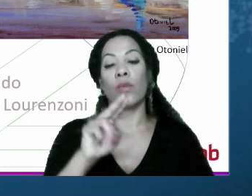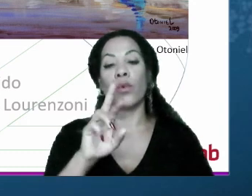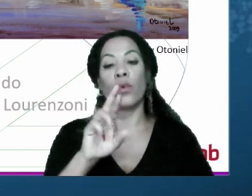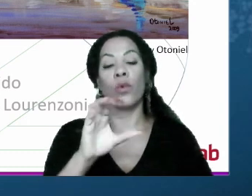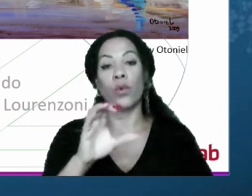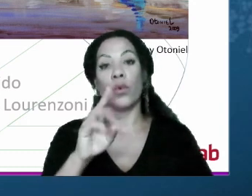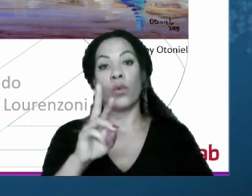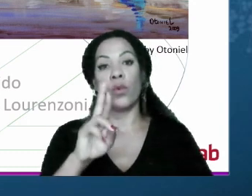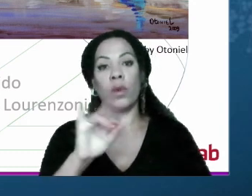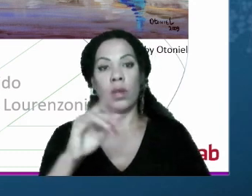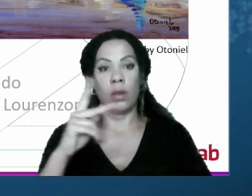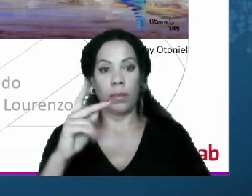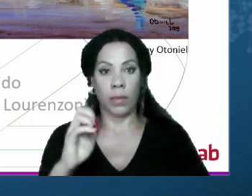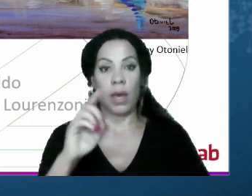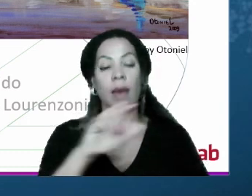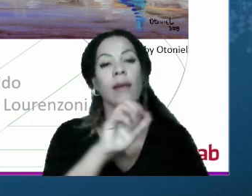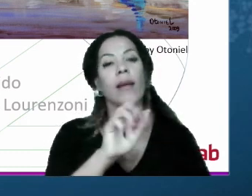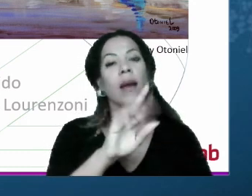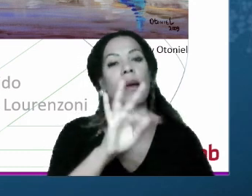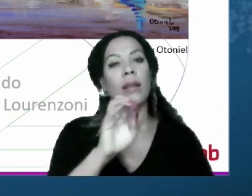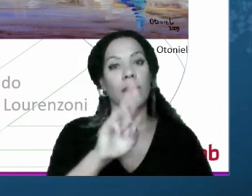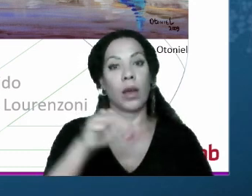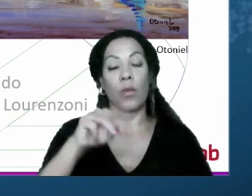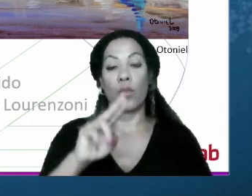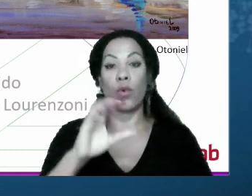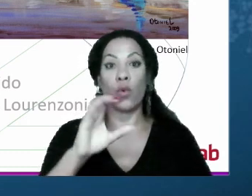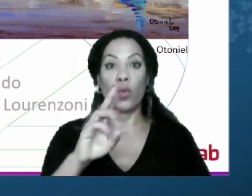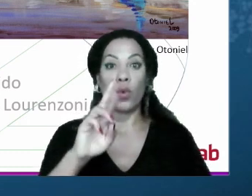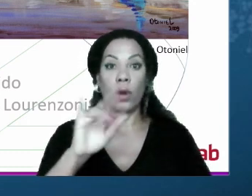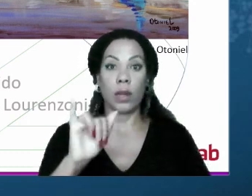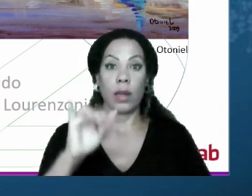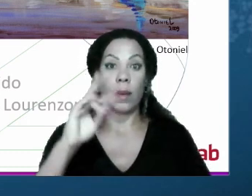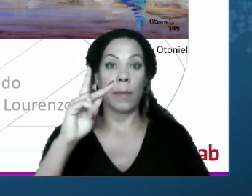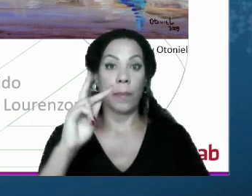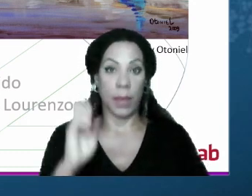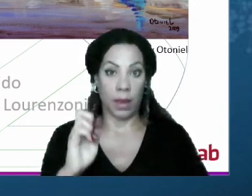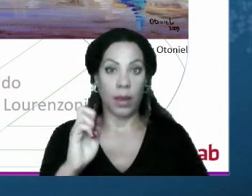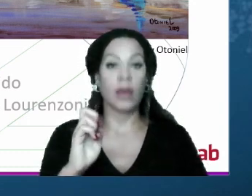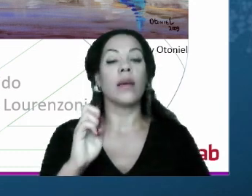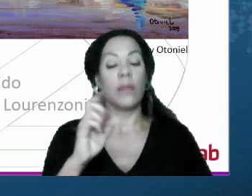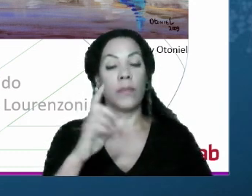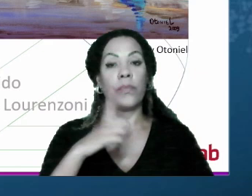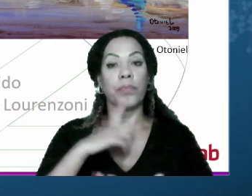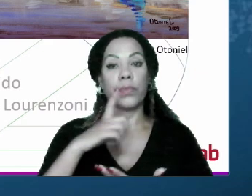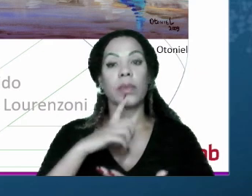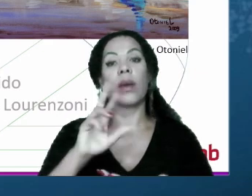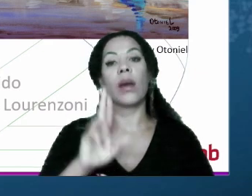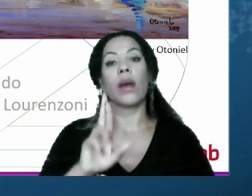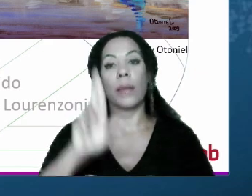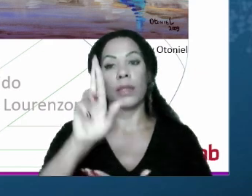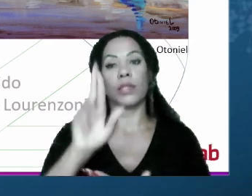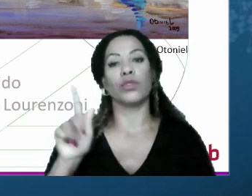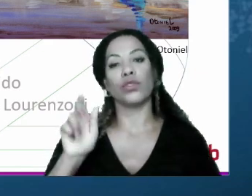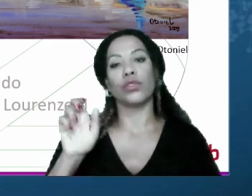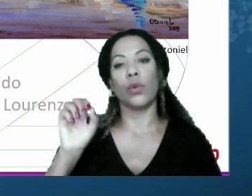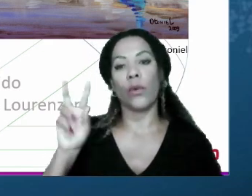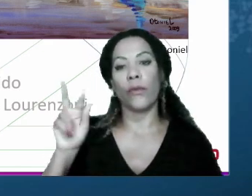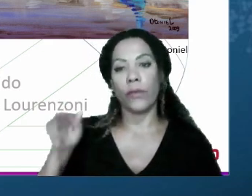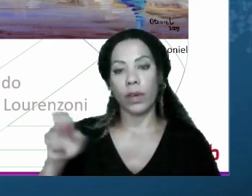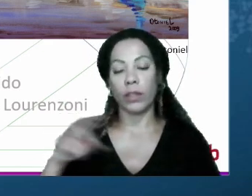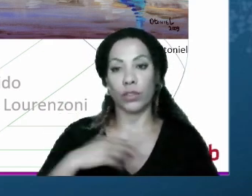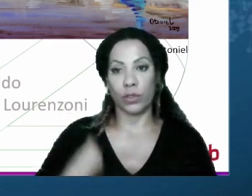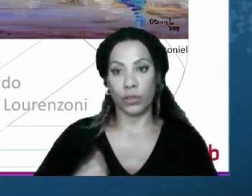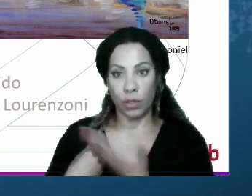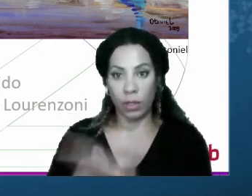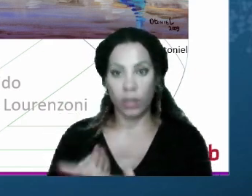CAR-T Mucuripe, que é em Fortaleza. A gente tem uns representantes aqui, Giovanni está aqui, Marco